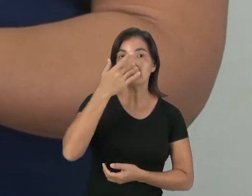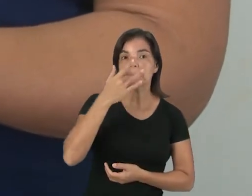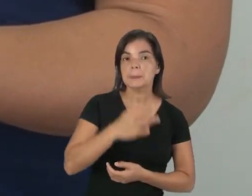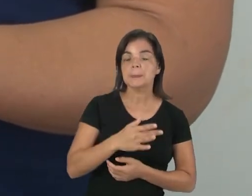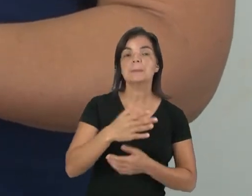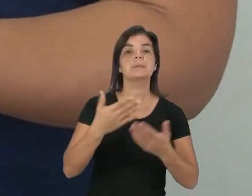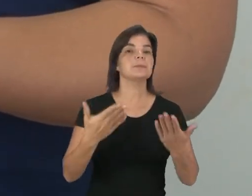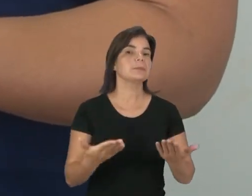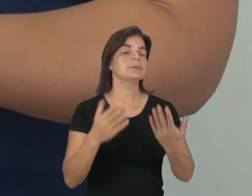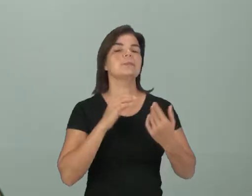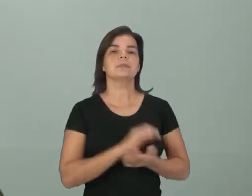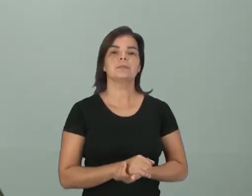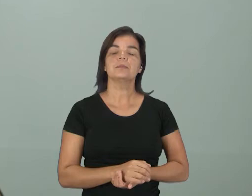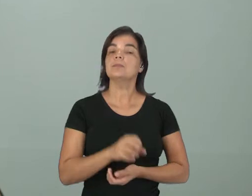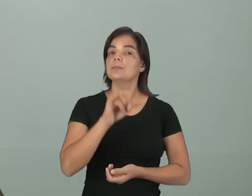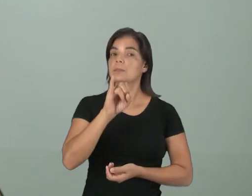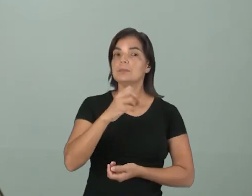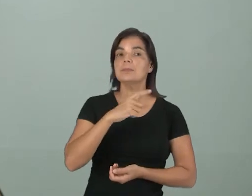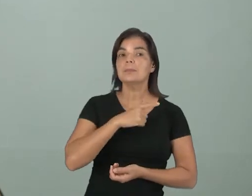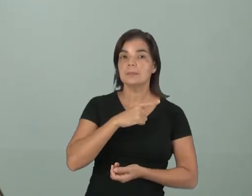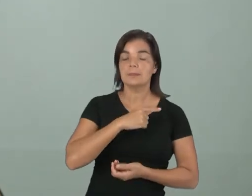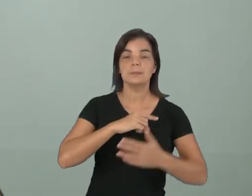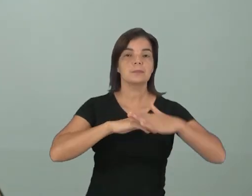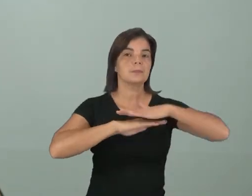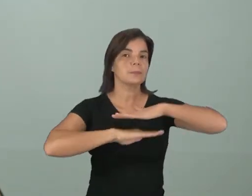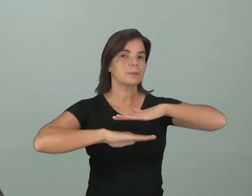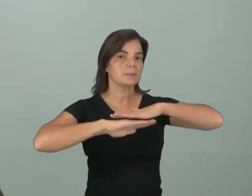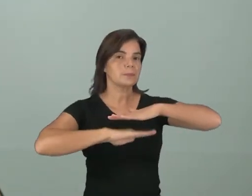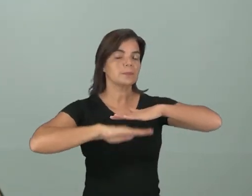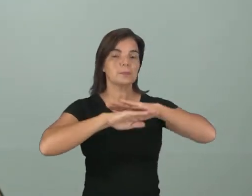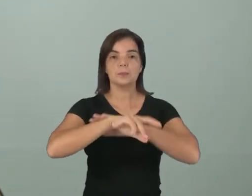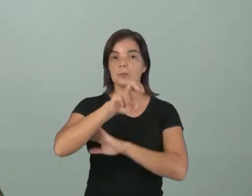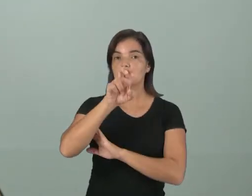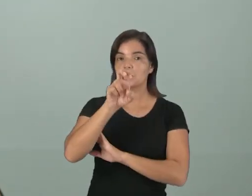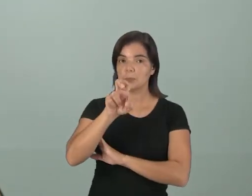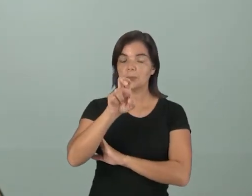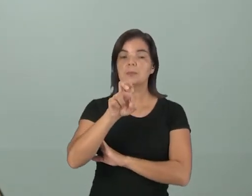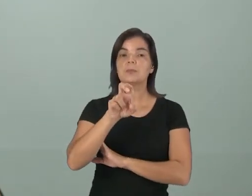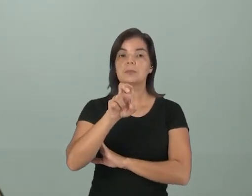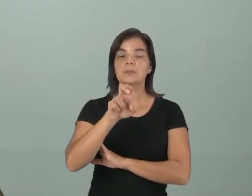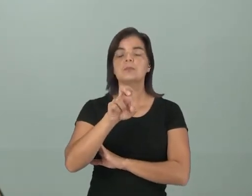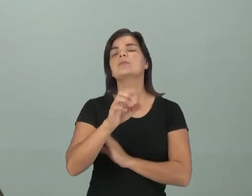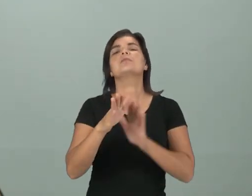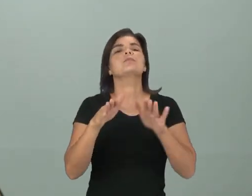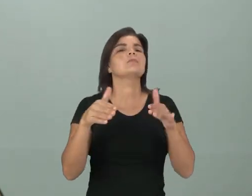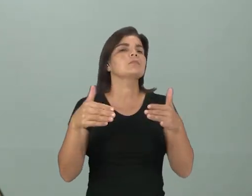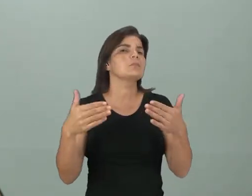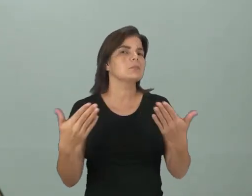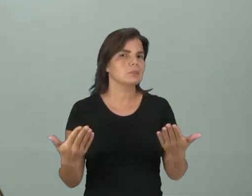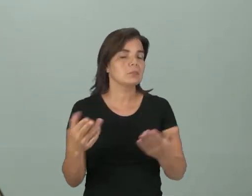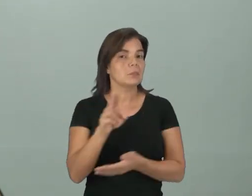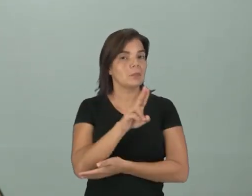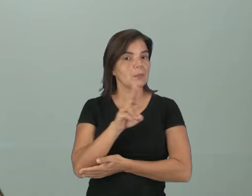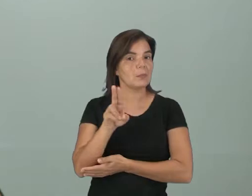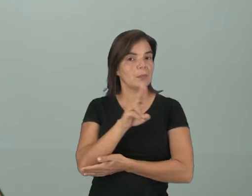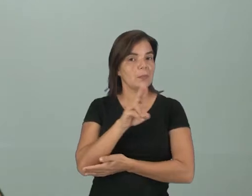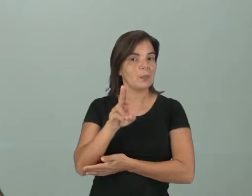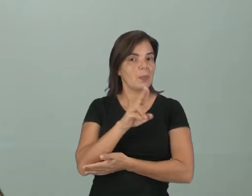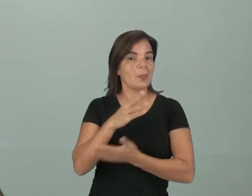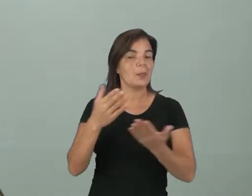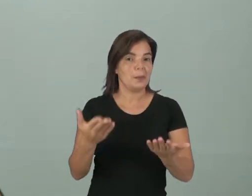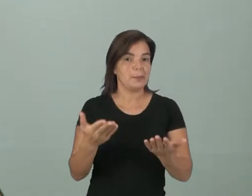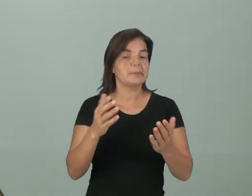crianças? Então, se aqui nós temos uma base com 5 lados, qual seria então o nome